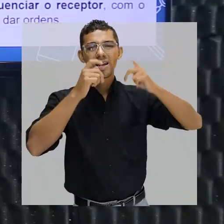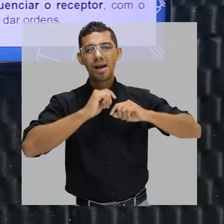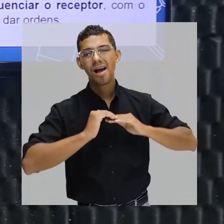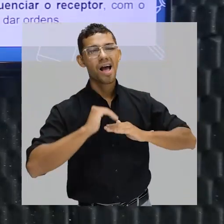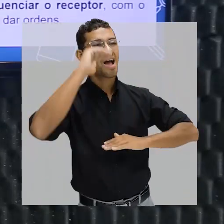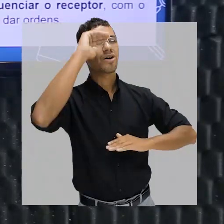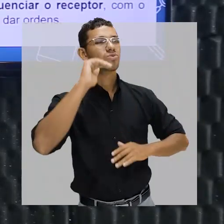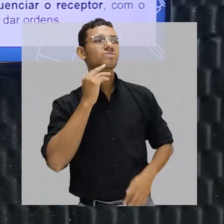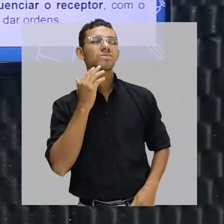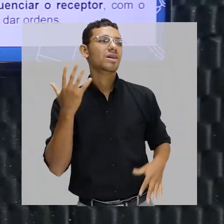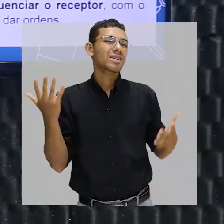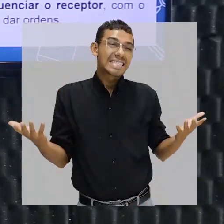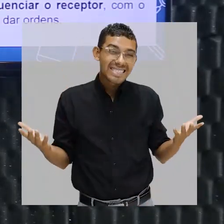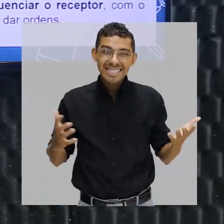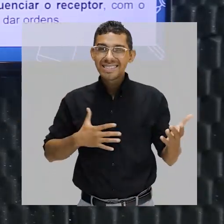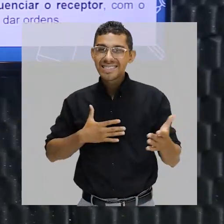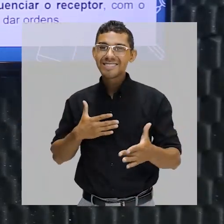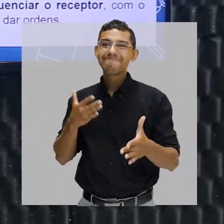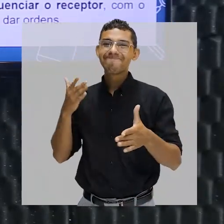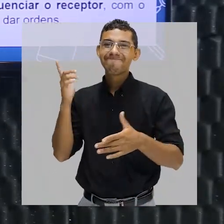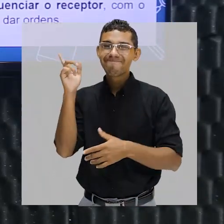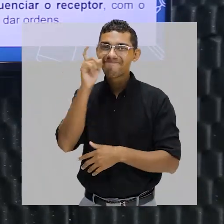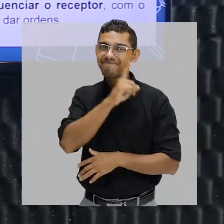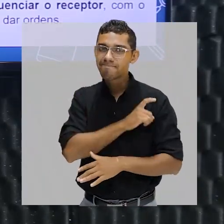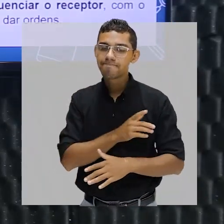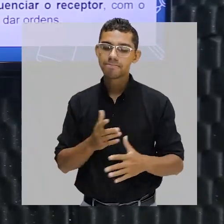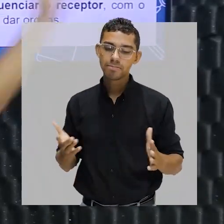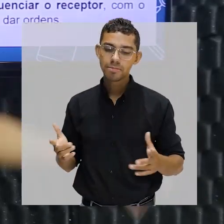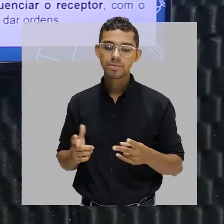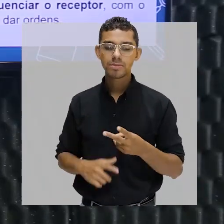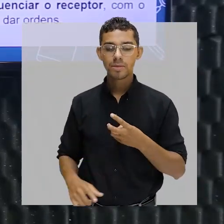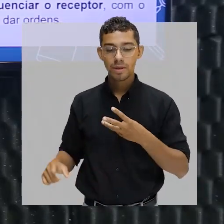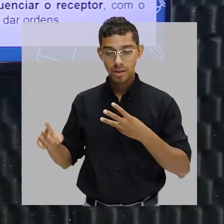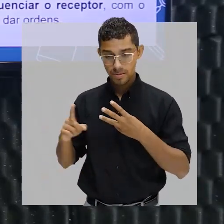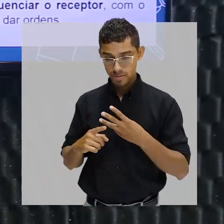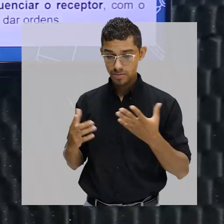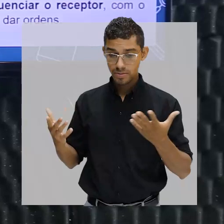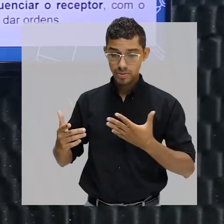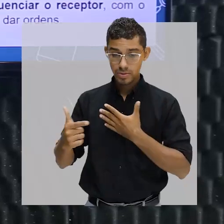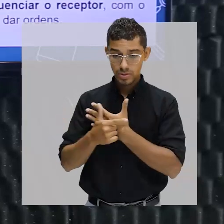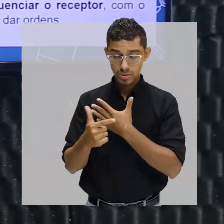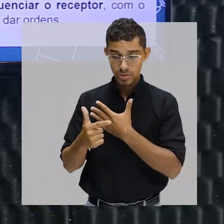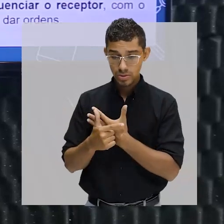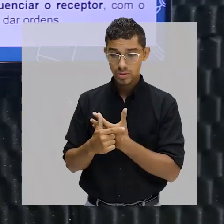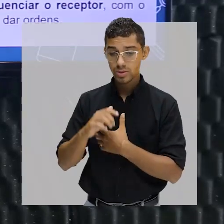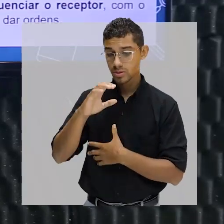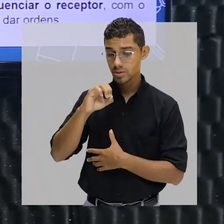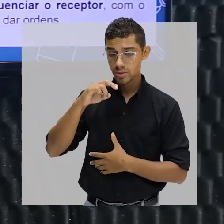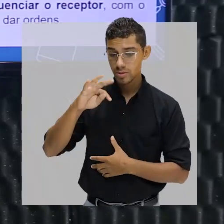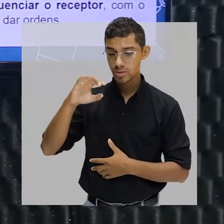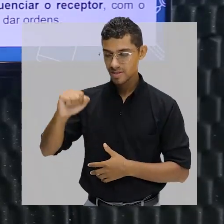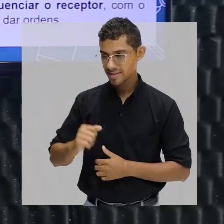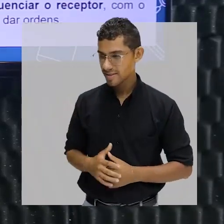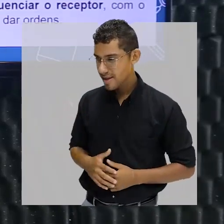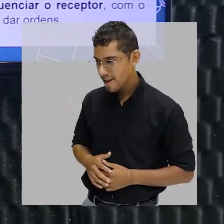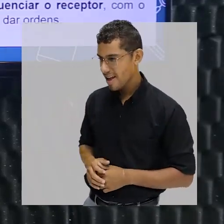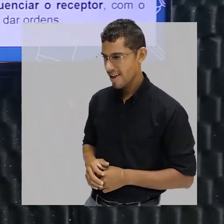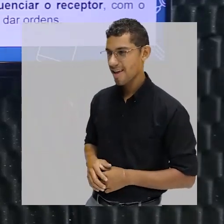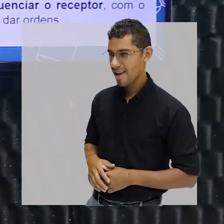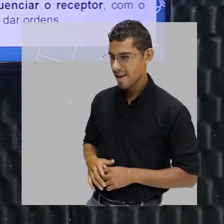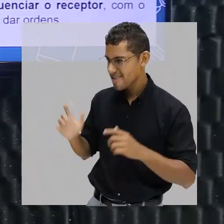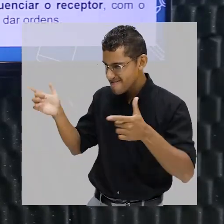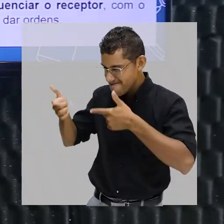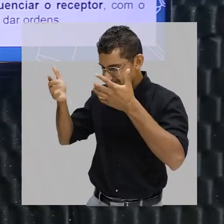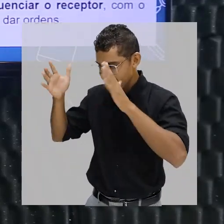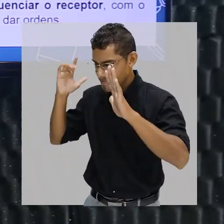o processo. Função conativa ou apelativa. Apelativa é que apela mesmo. Quem é que apela aí para a tua atenção, para